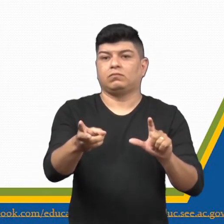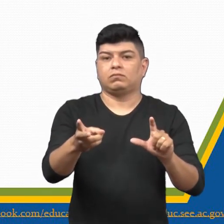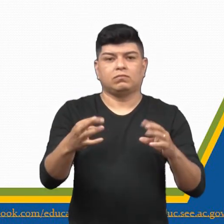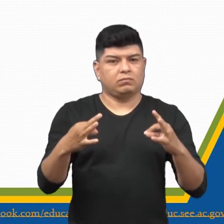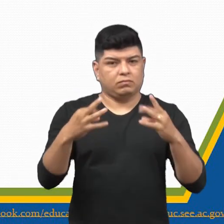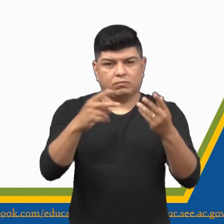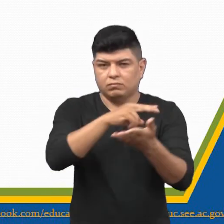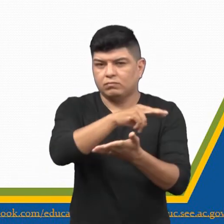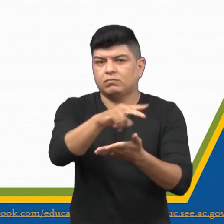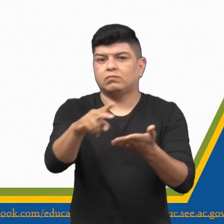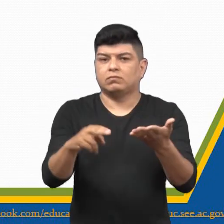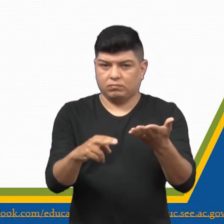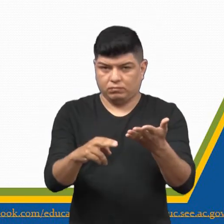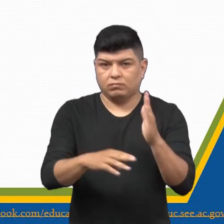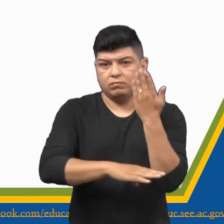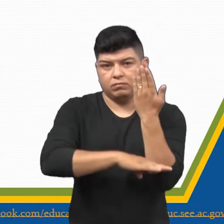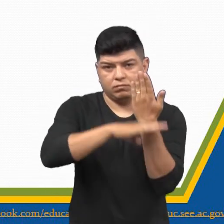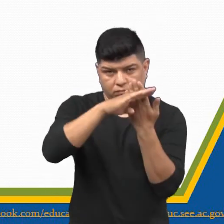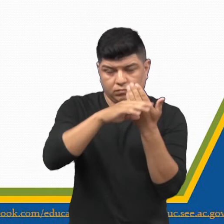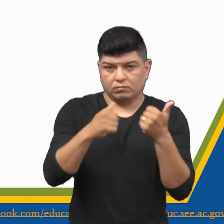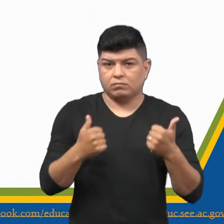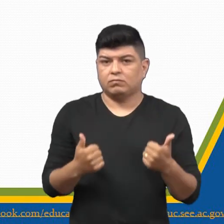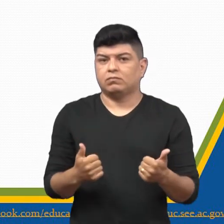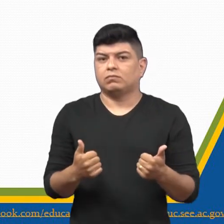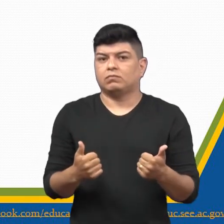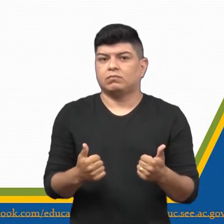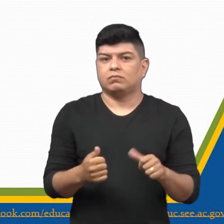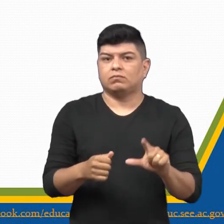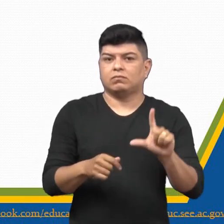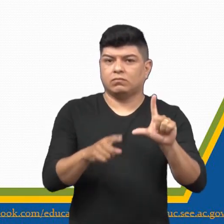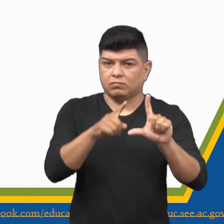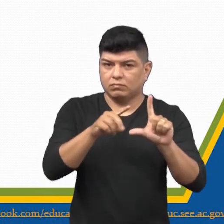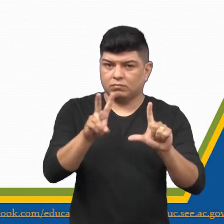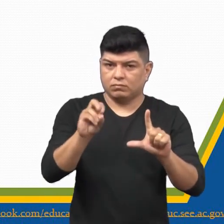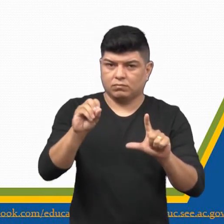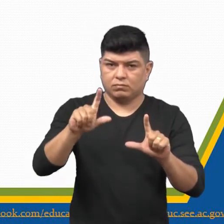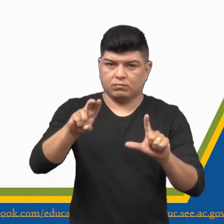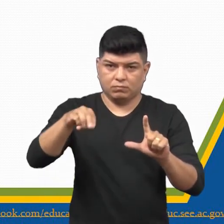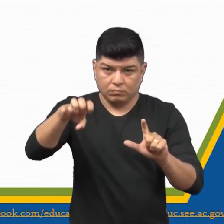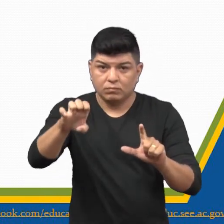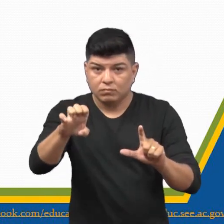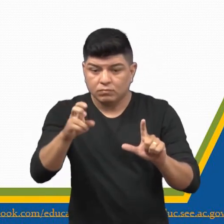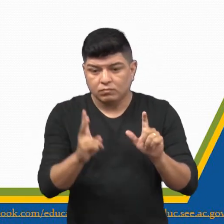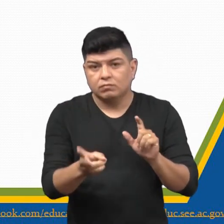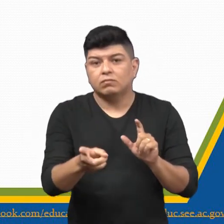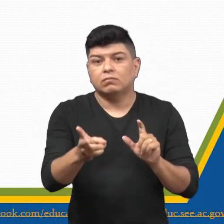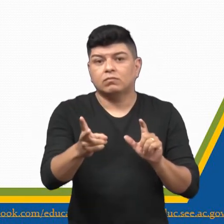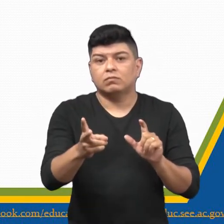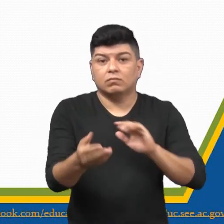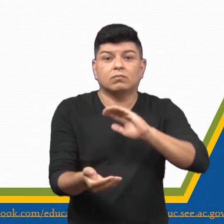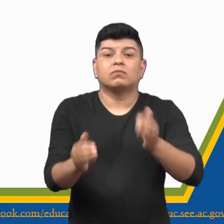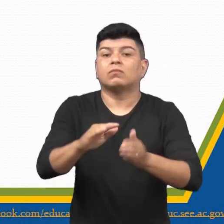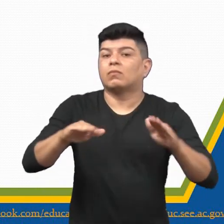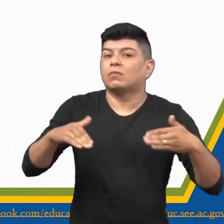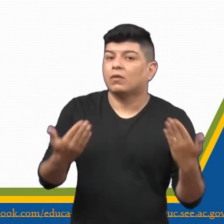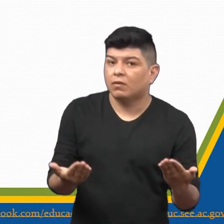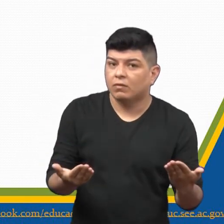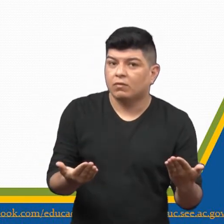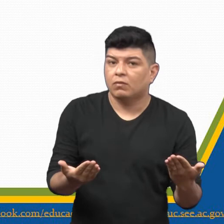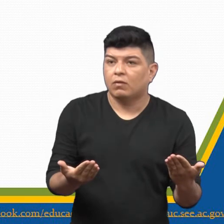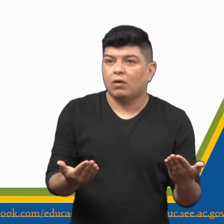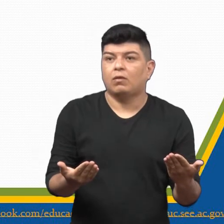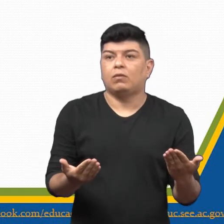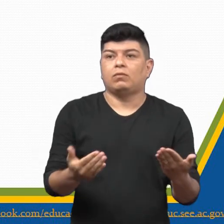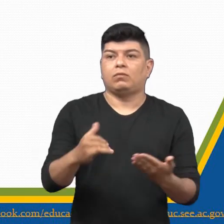toda a variação da temperatura. Então, quando o volume é constante, a transformação gasosa aqui envolvida é qual?